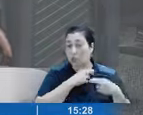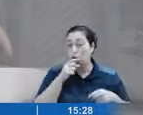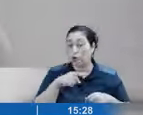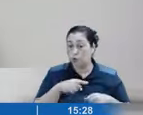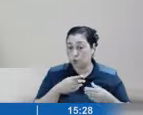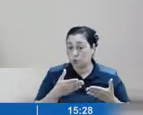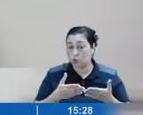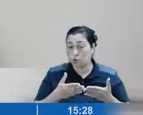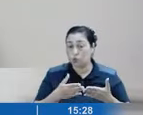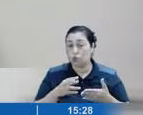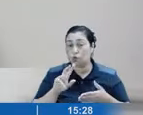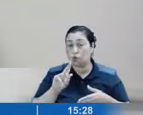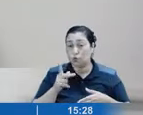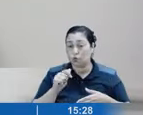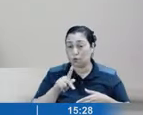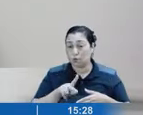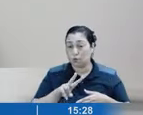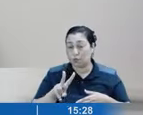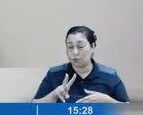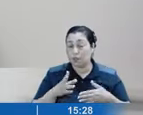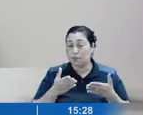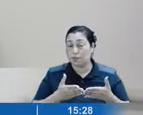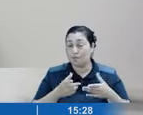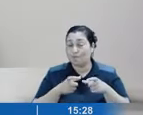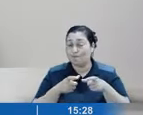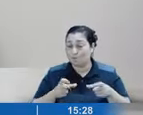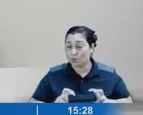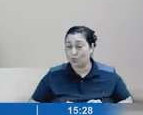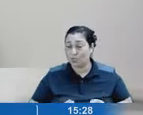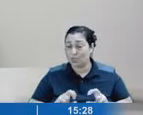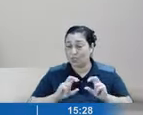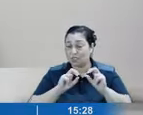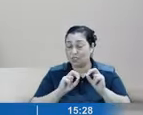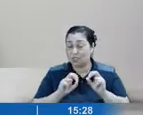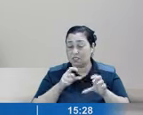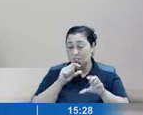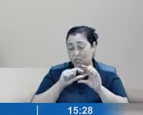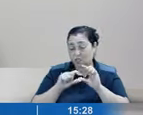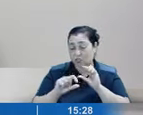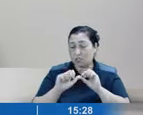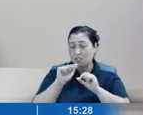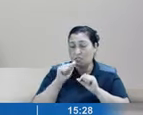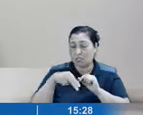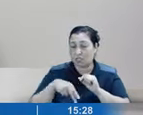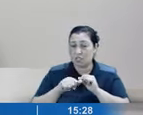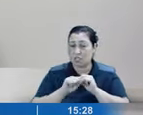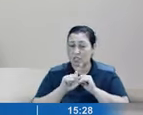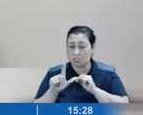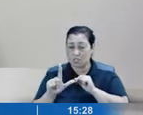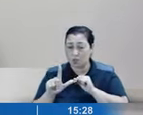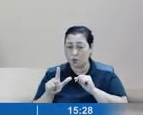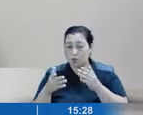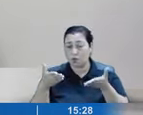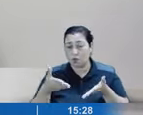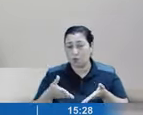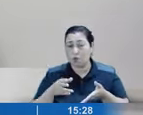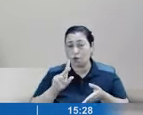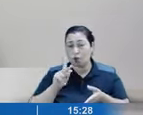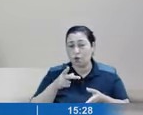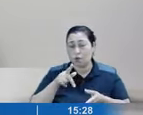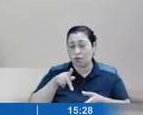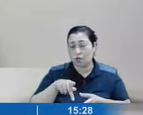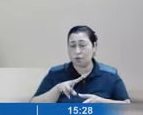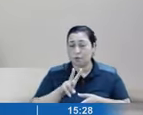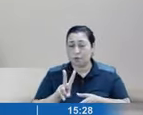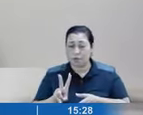em dia, é o HPV o maior causador do câncer de canal anal. O tabagismo já foi, né? Mas hoje em dia,